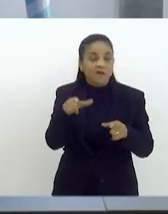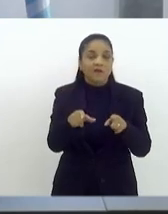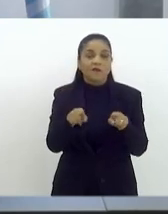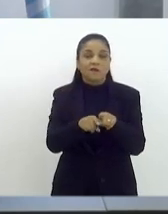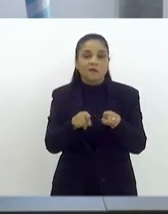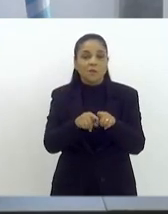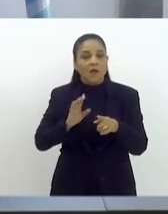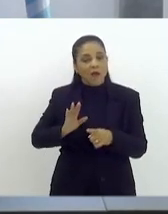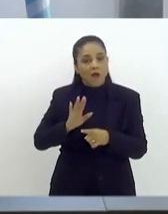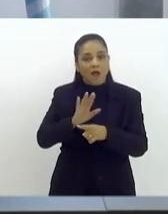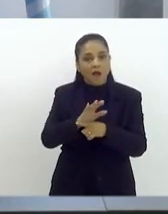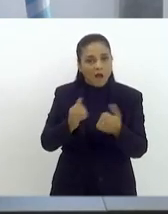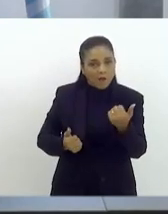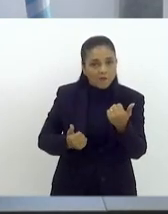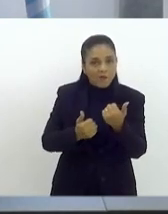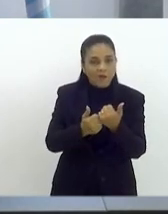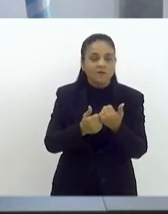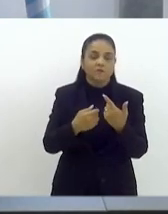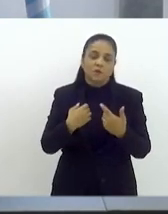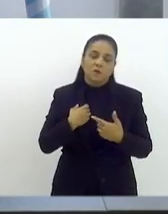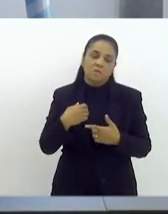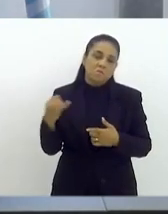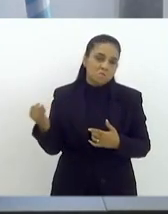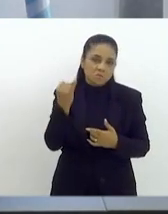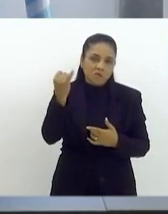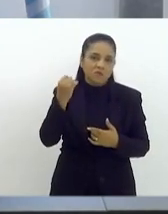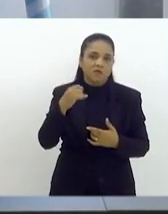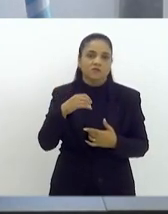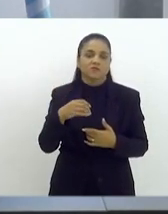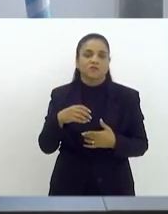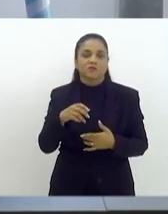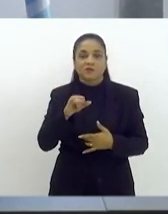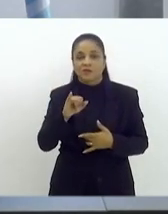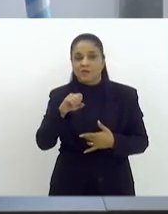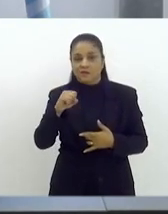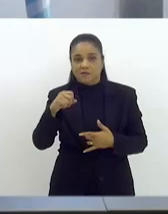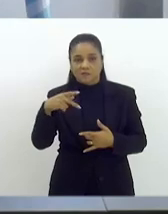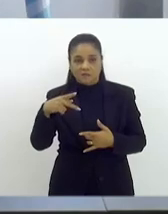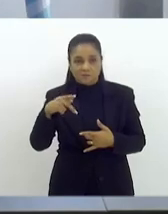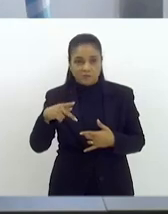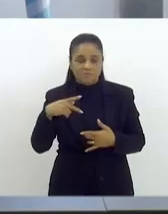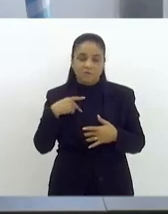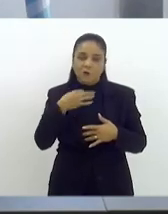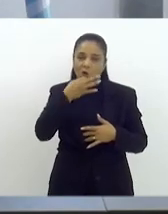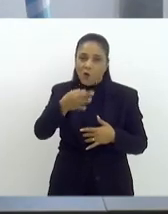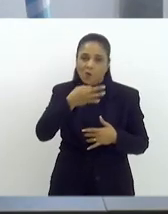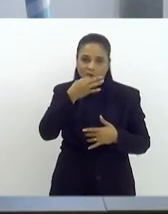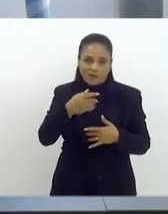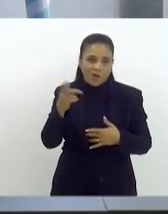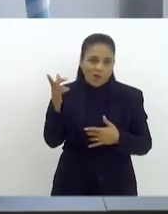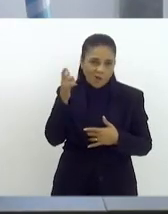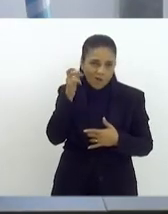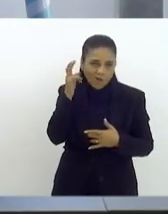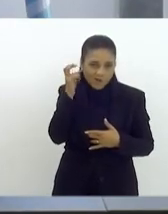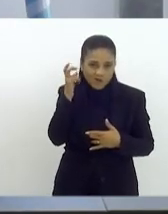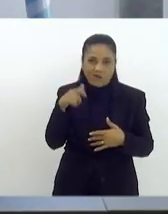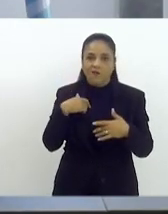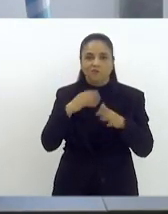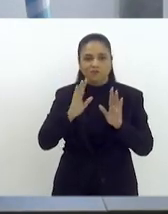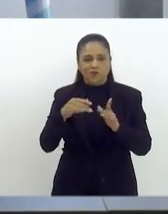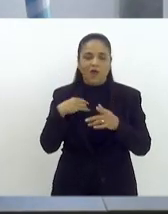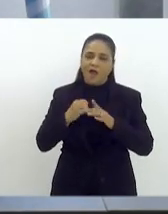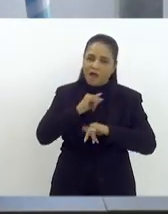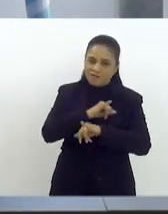esteja ouvindo isto deputada em arme Lau já chegou por favor já avisei que a senhora tava